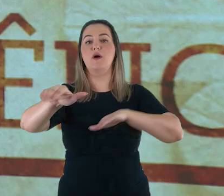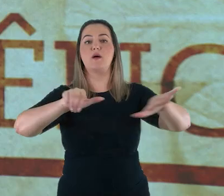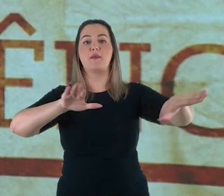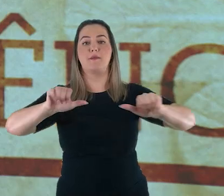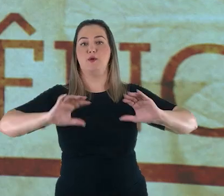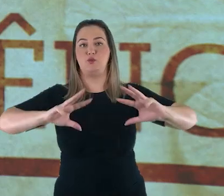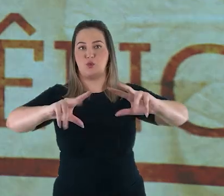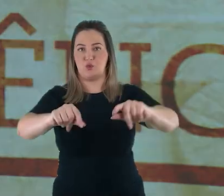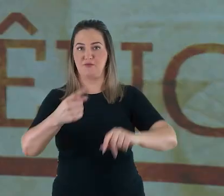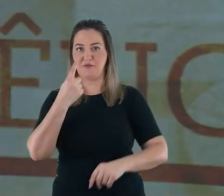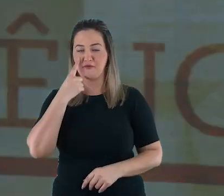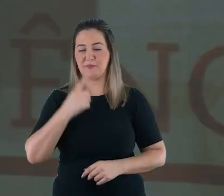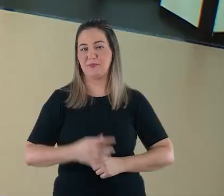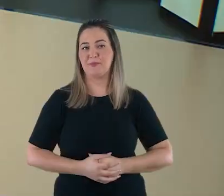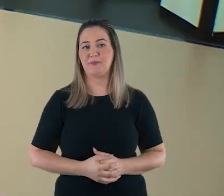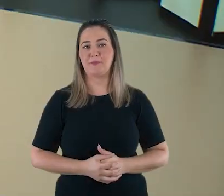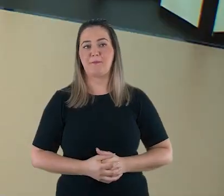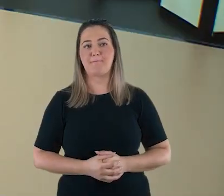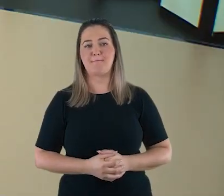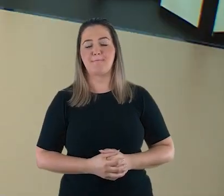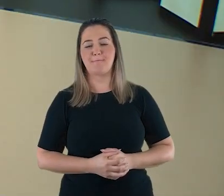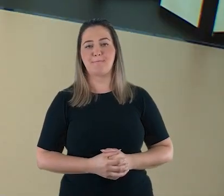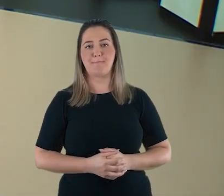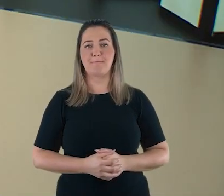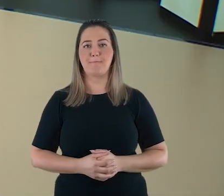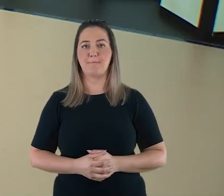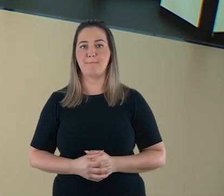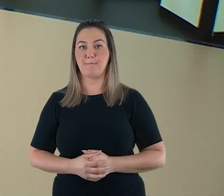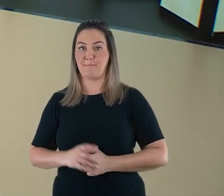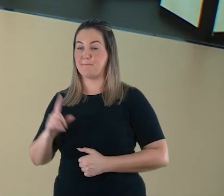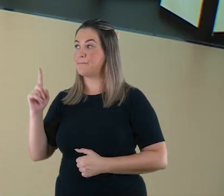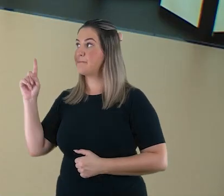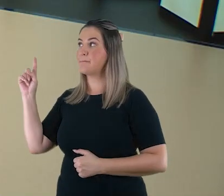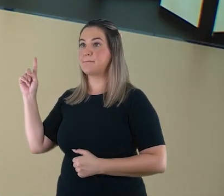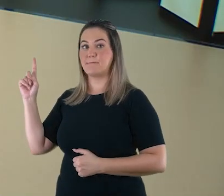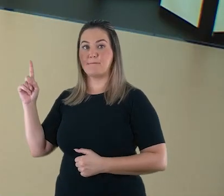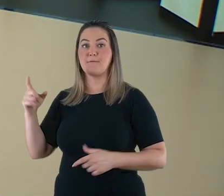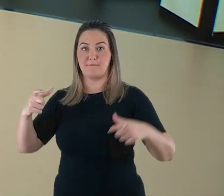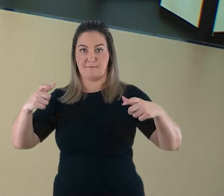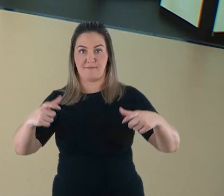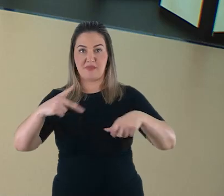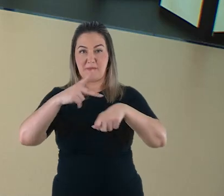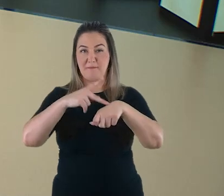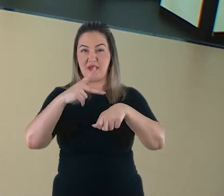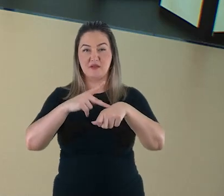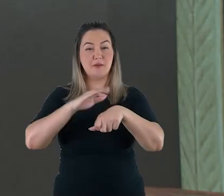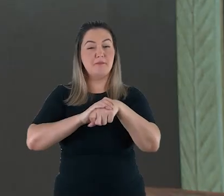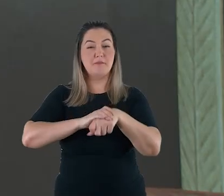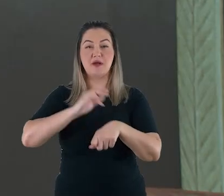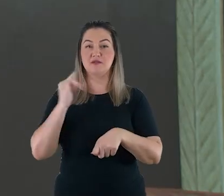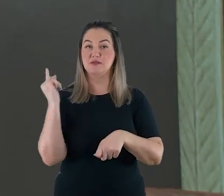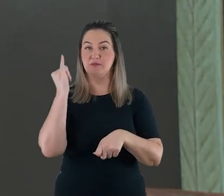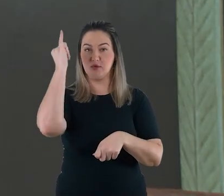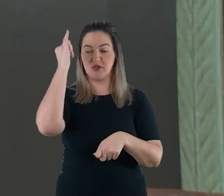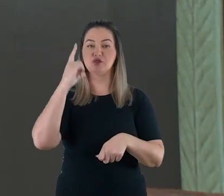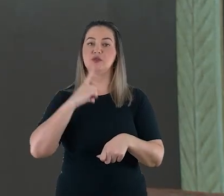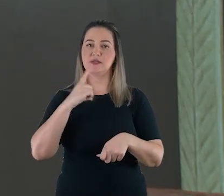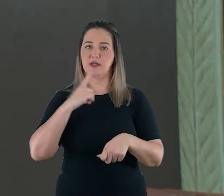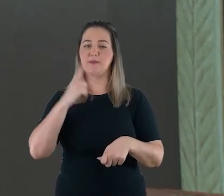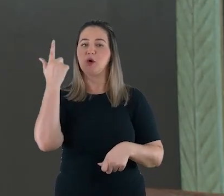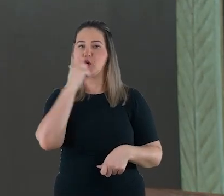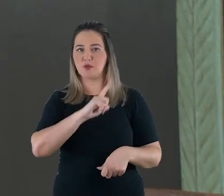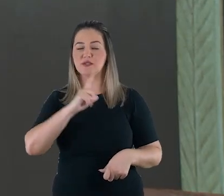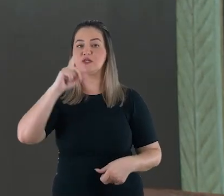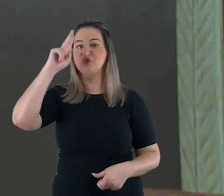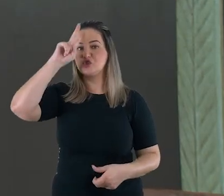imagem. E eu vou mostrar aqui no telão para você. Preste atenção. Esse aqui é um tablete, para mim, um dos mais importantes que nós temos para confirmar